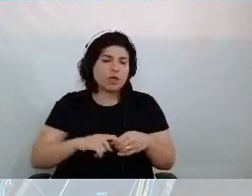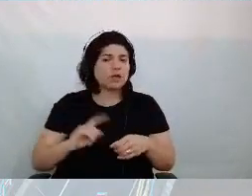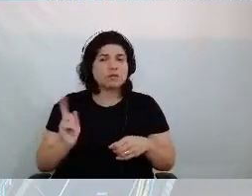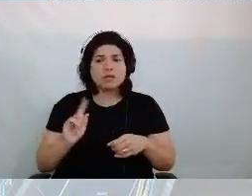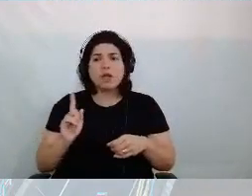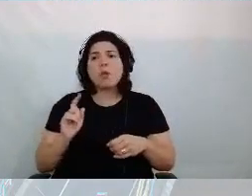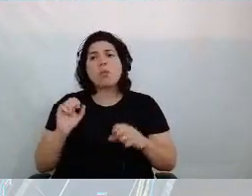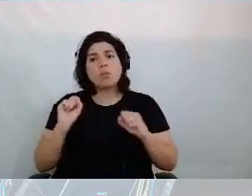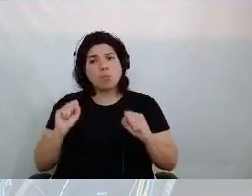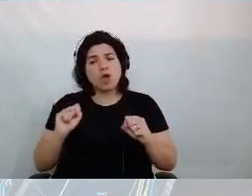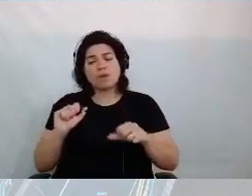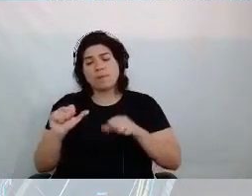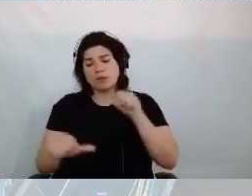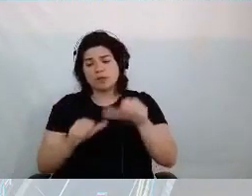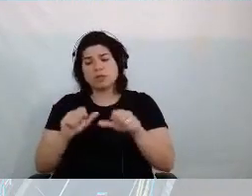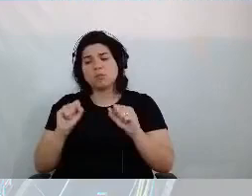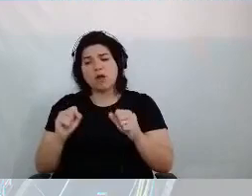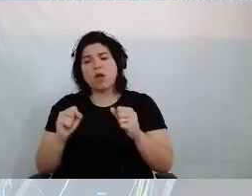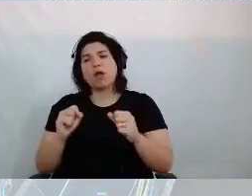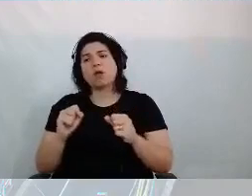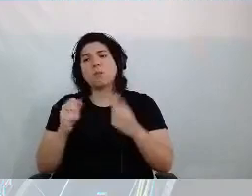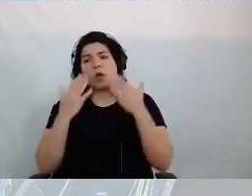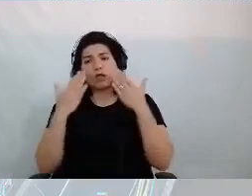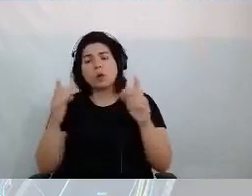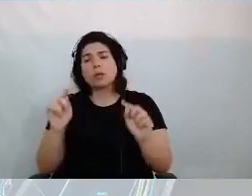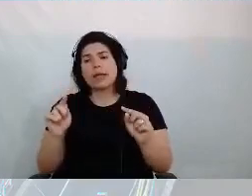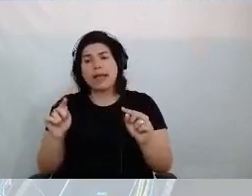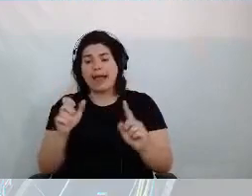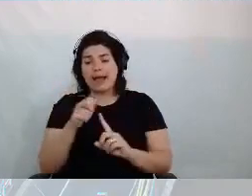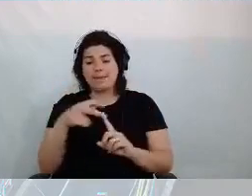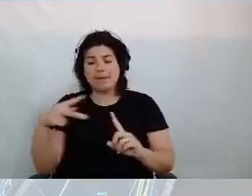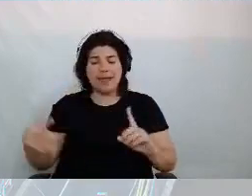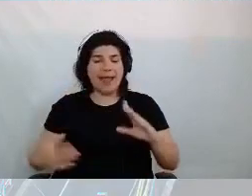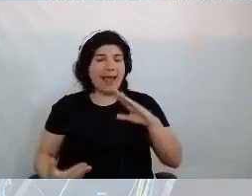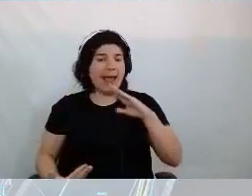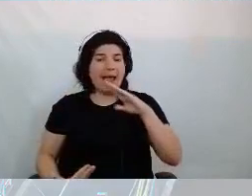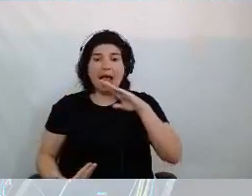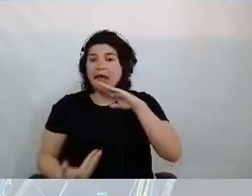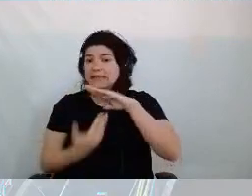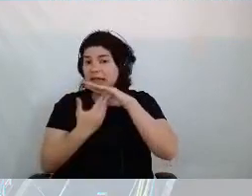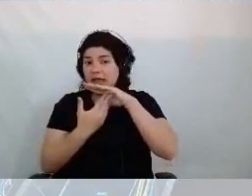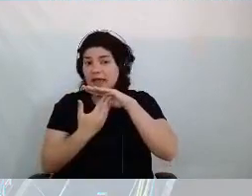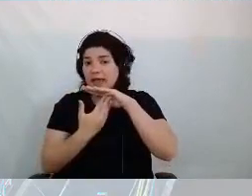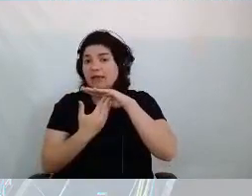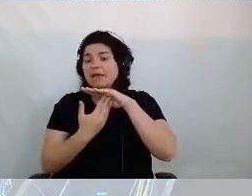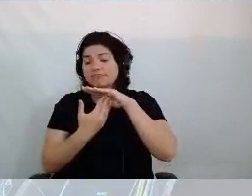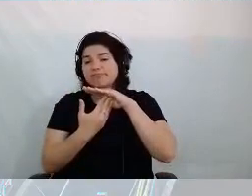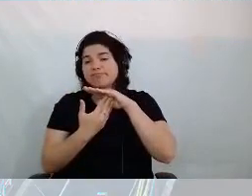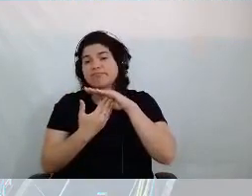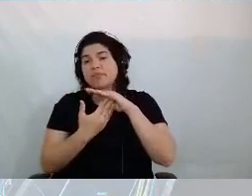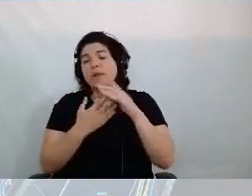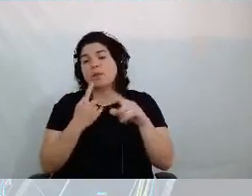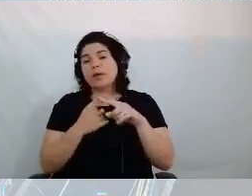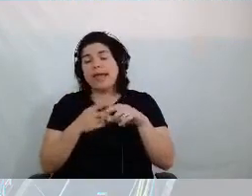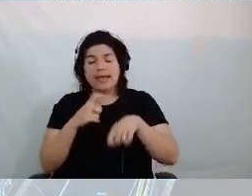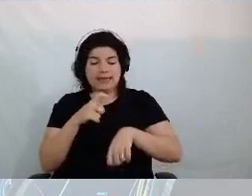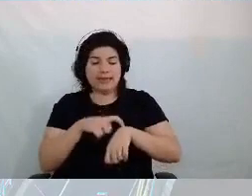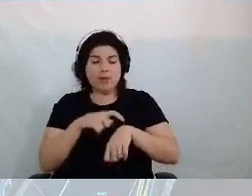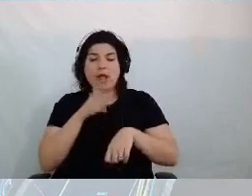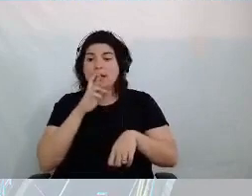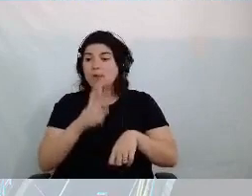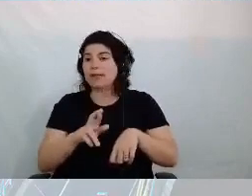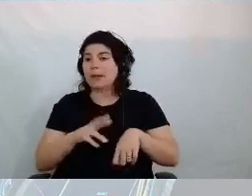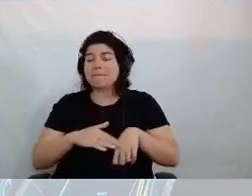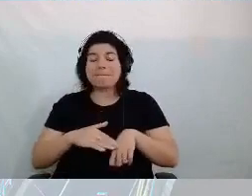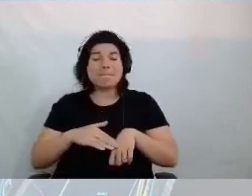pode dizer que a capacidade da minha aplicação chegou a partir do momento em que o tempo de resposta ficou maior do que,